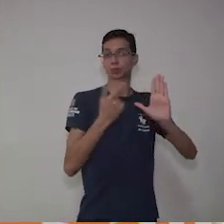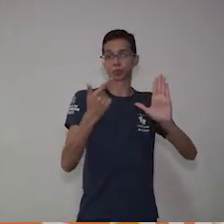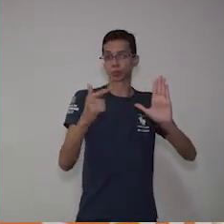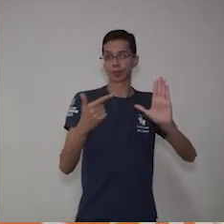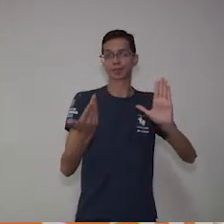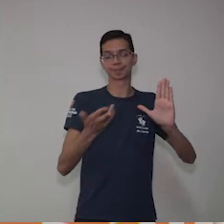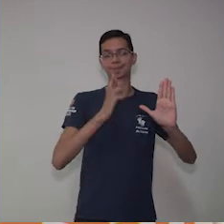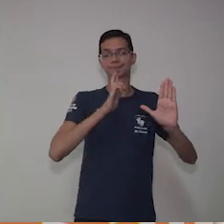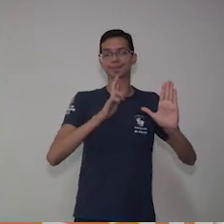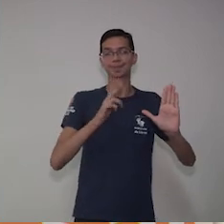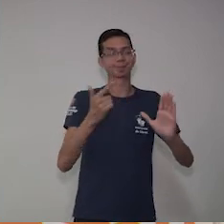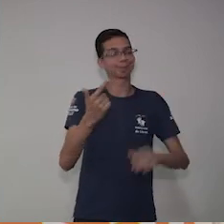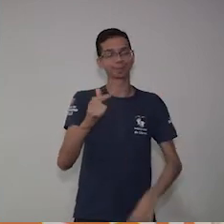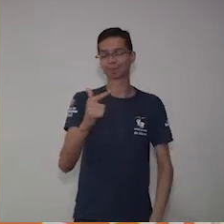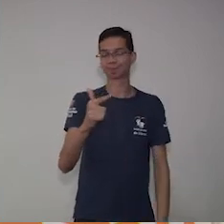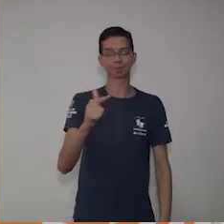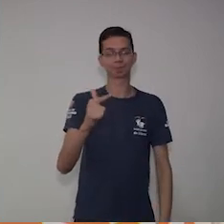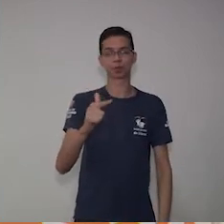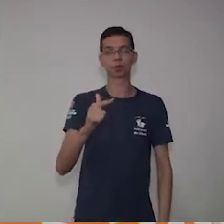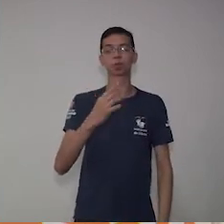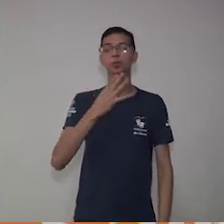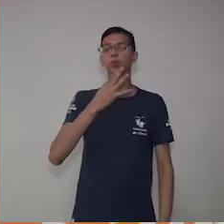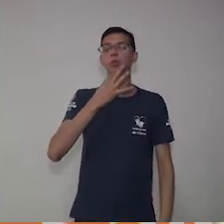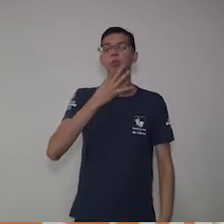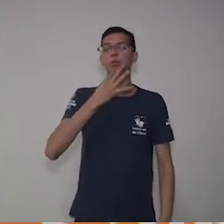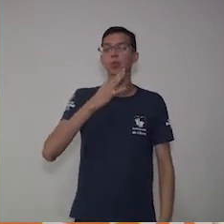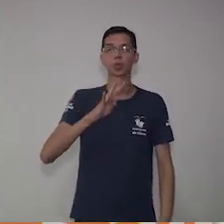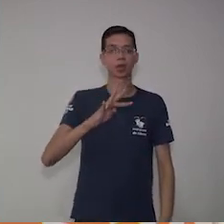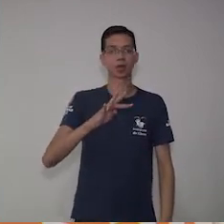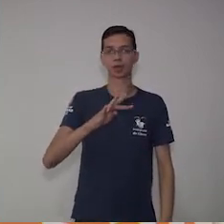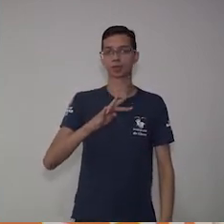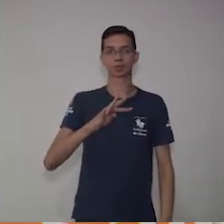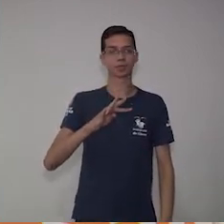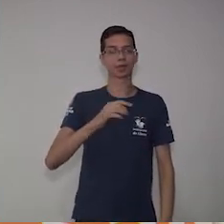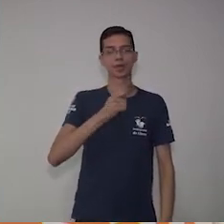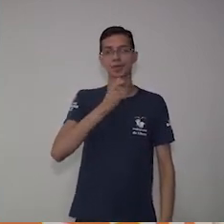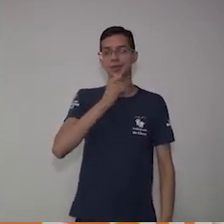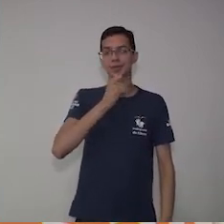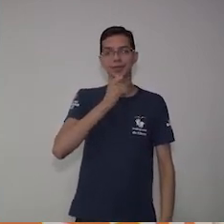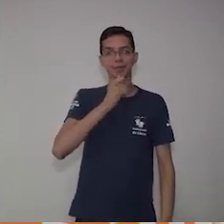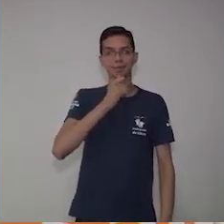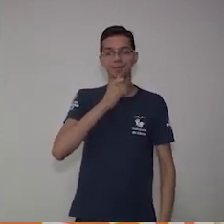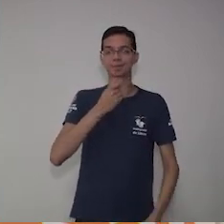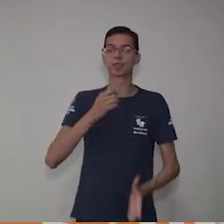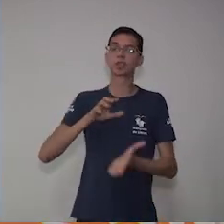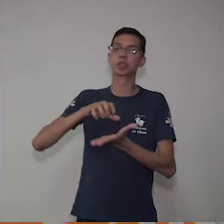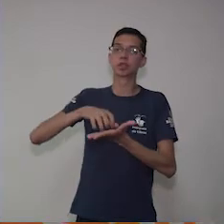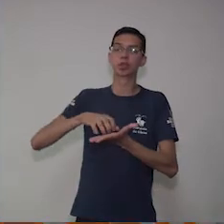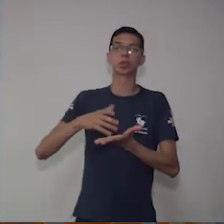não conhecemos toda a atuação, a abrangência desse novo instituto.